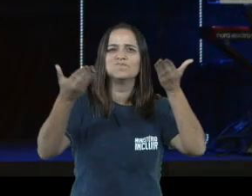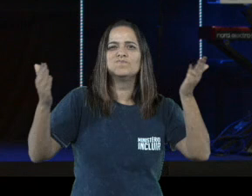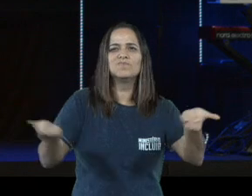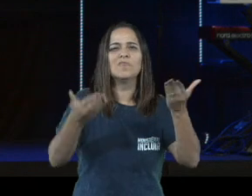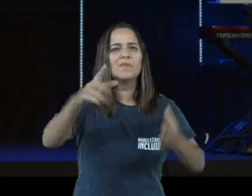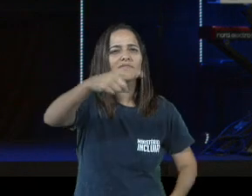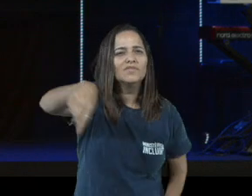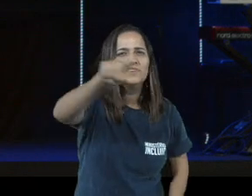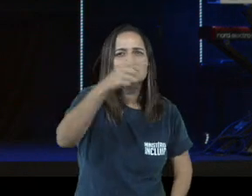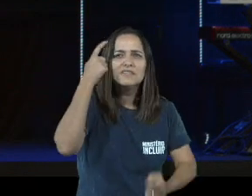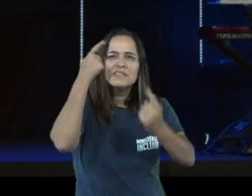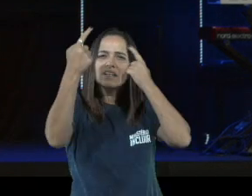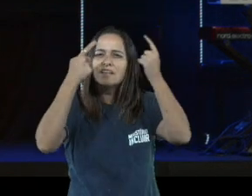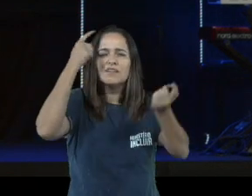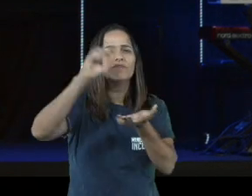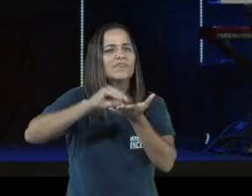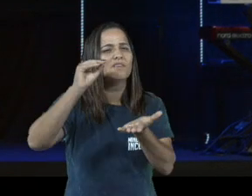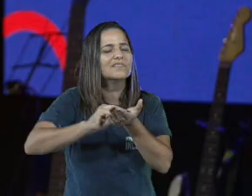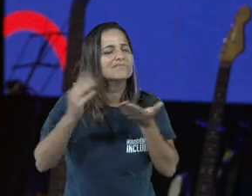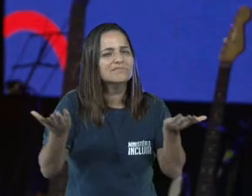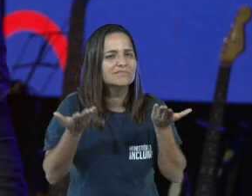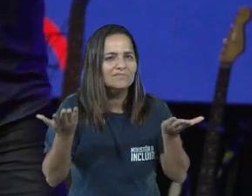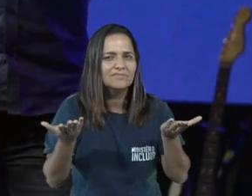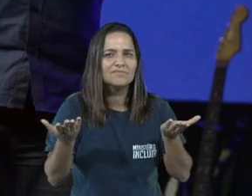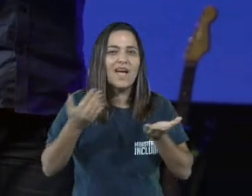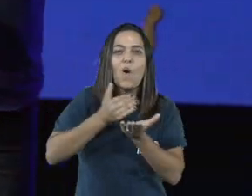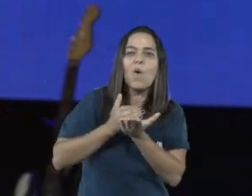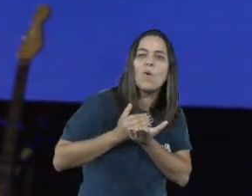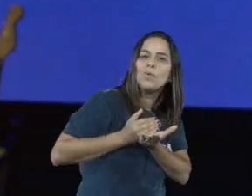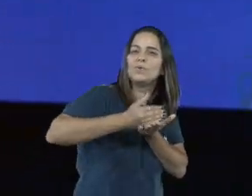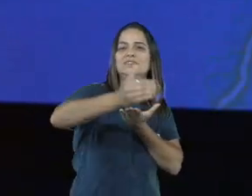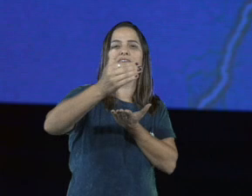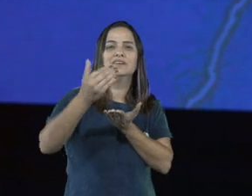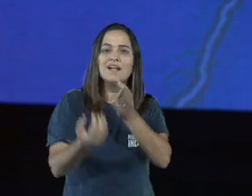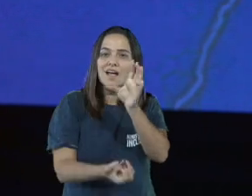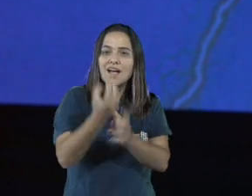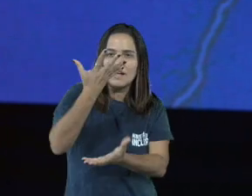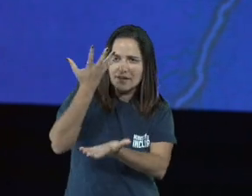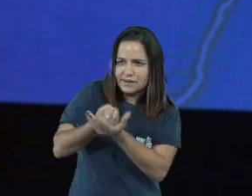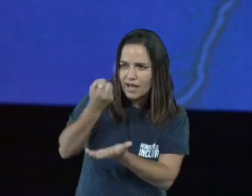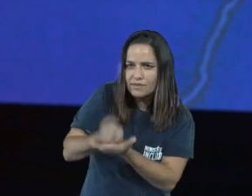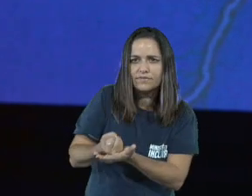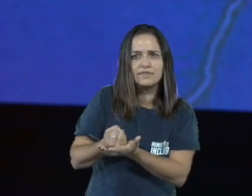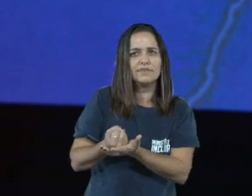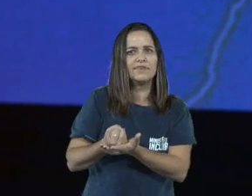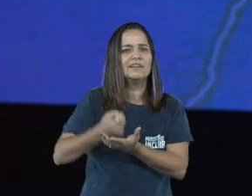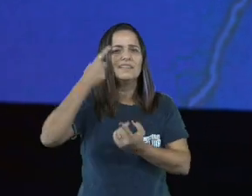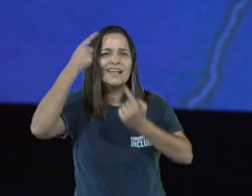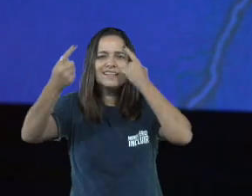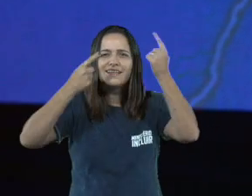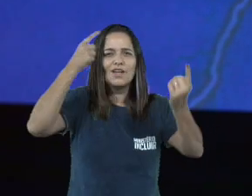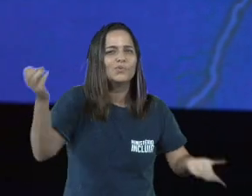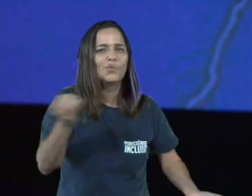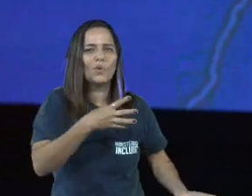explodir em alguma área o Ministério Novo surgir um aplicativo novo acontecer e cinquenta por cento e sessenta por cento desse